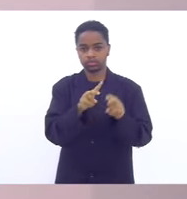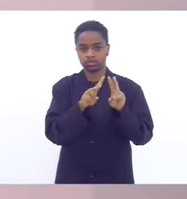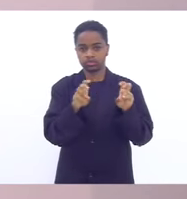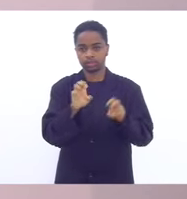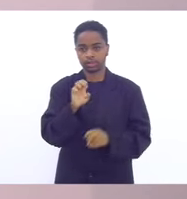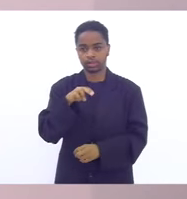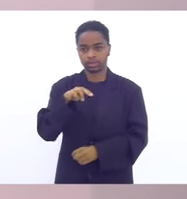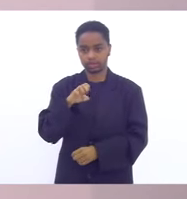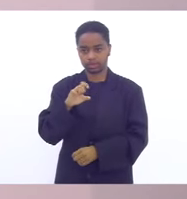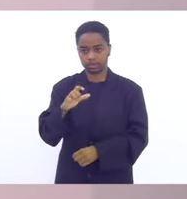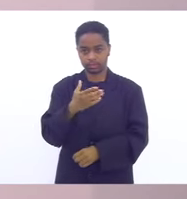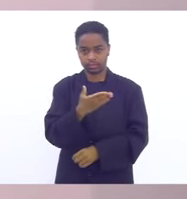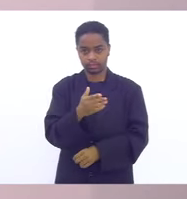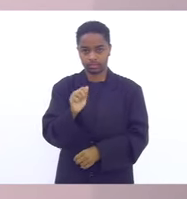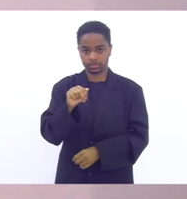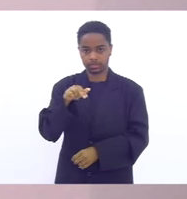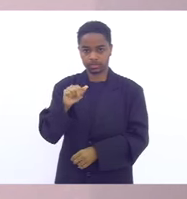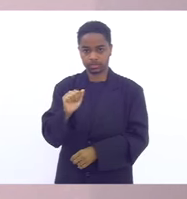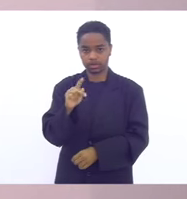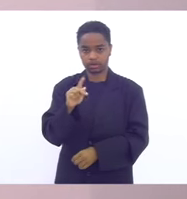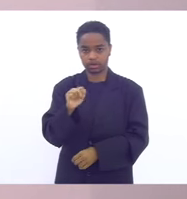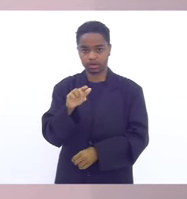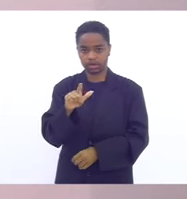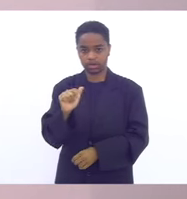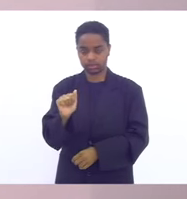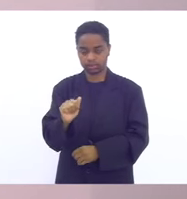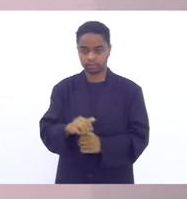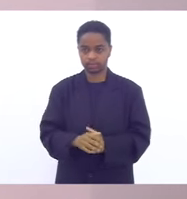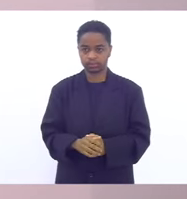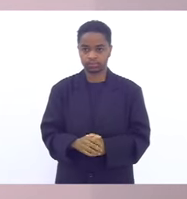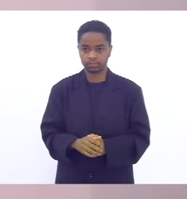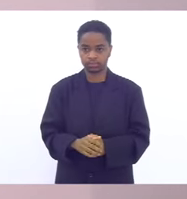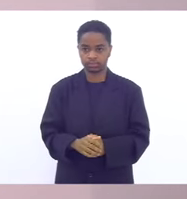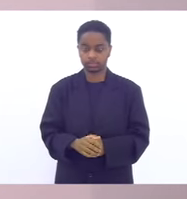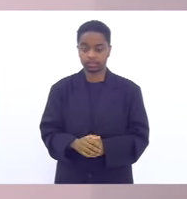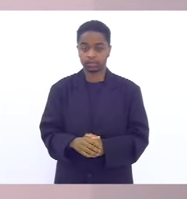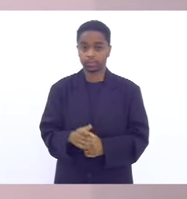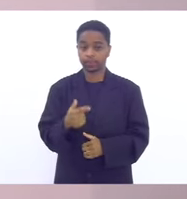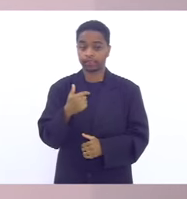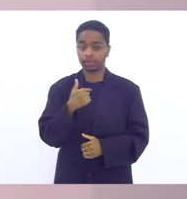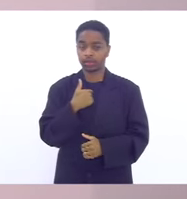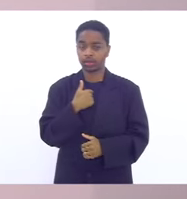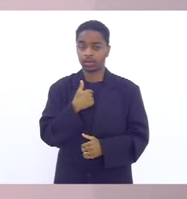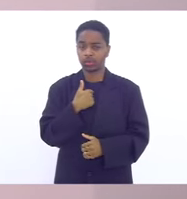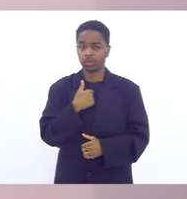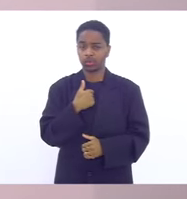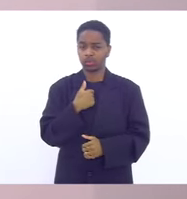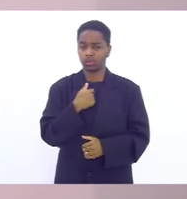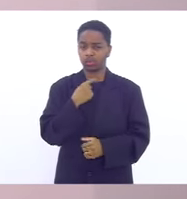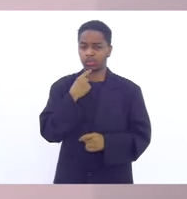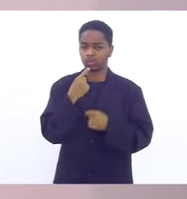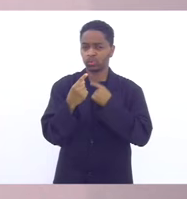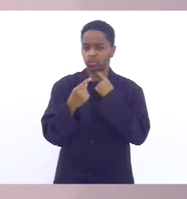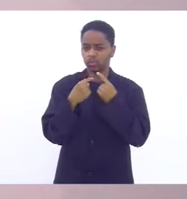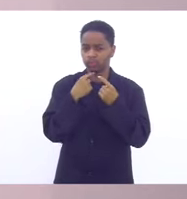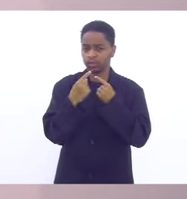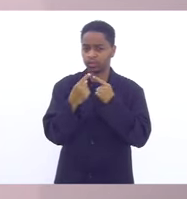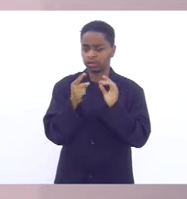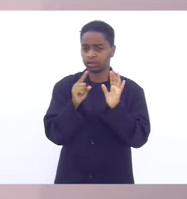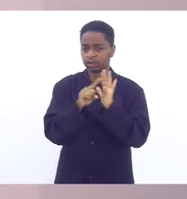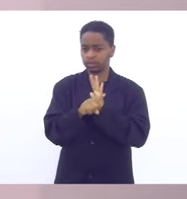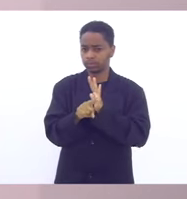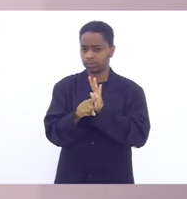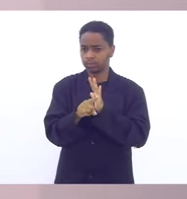a senhora Ana Paula Pacheco, obrigado pela presença. Só questionando, presidente, uma dúvida. Presidente,